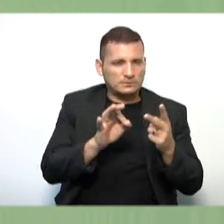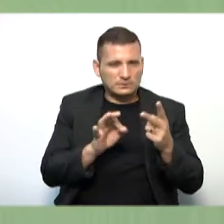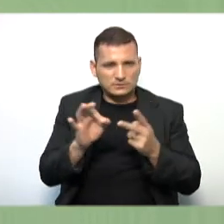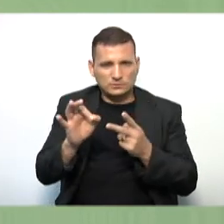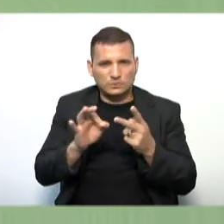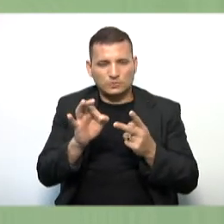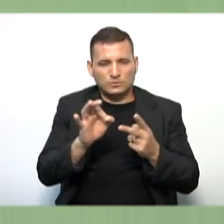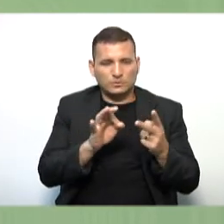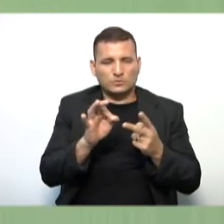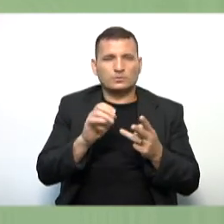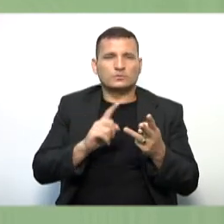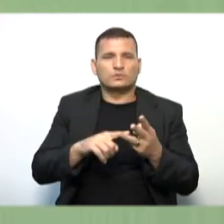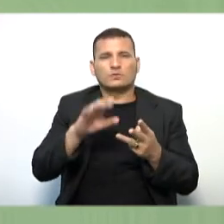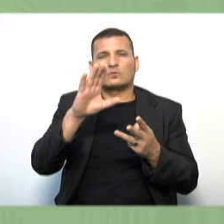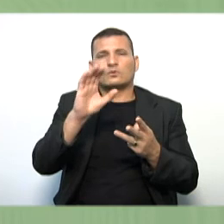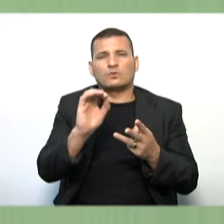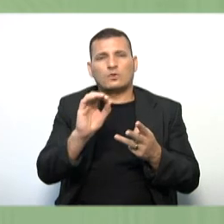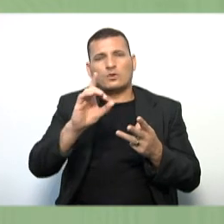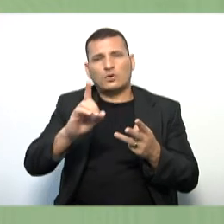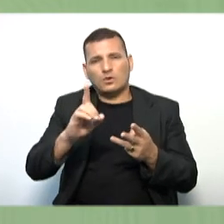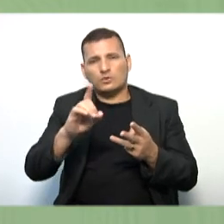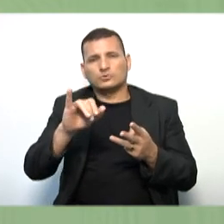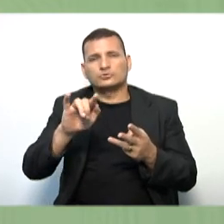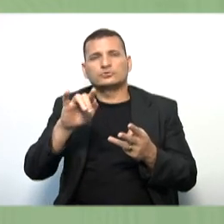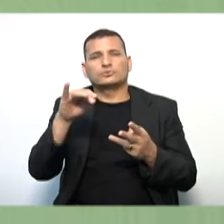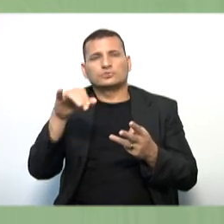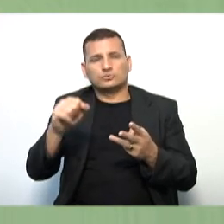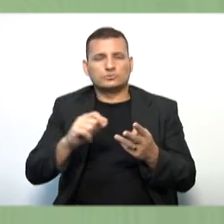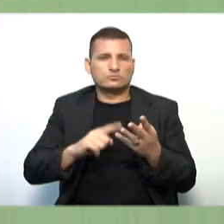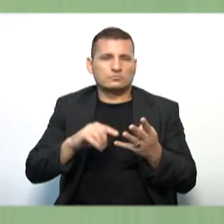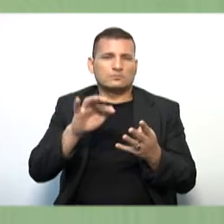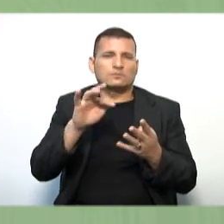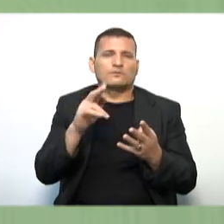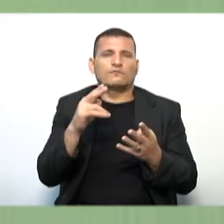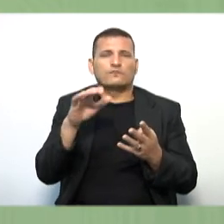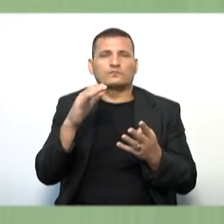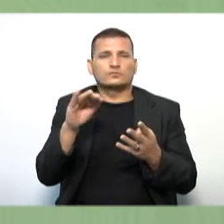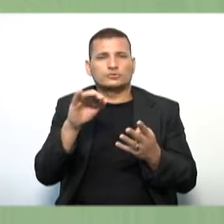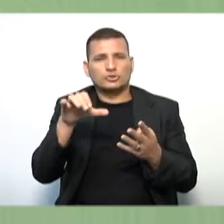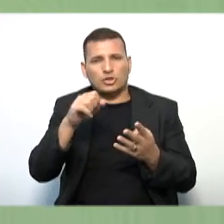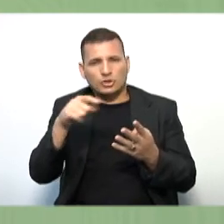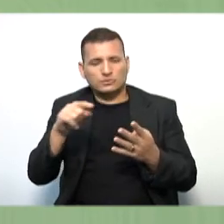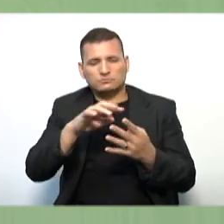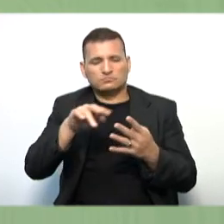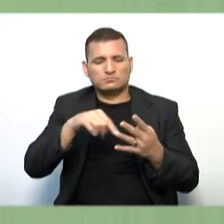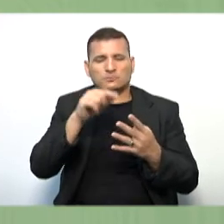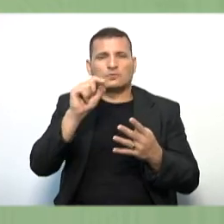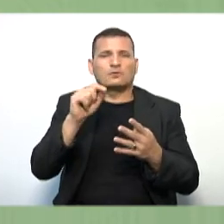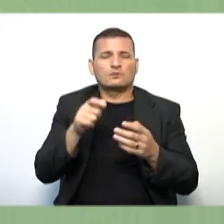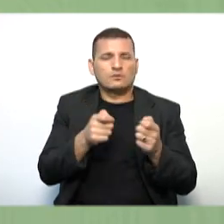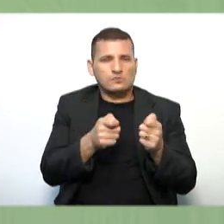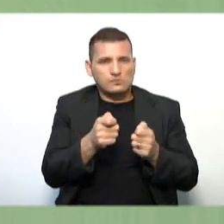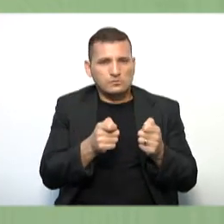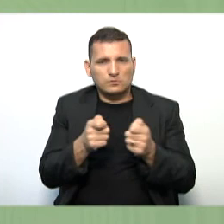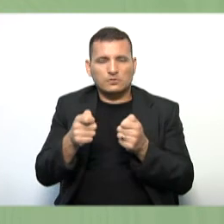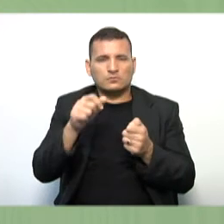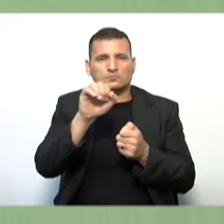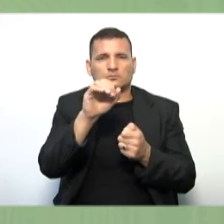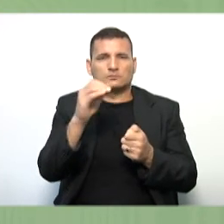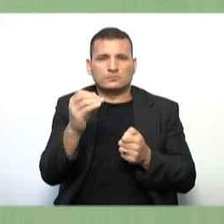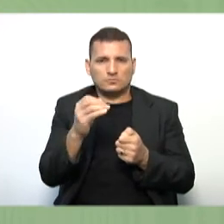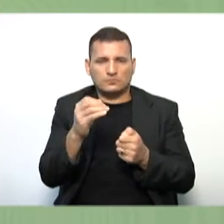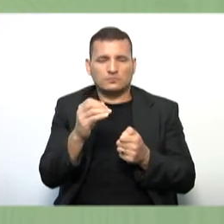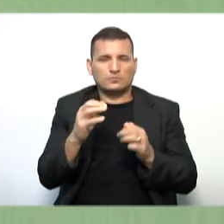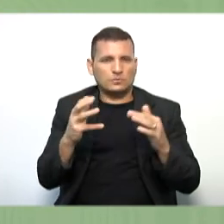organizações, né? Nossos códigos, enfim, funções, que o sistema operacional controla o dispositivo de armazenamento